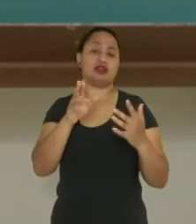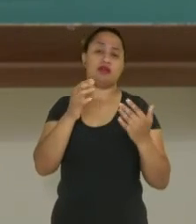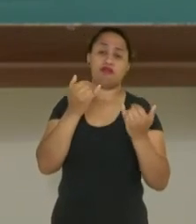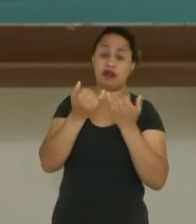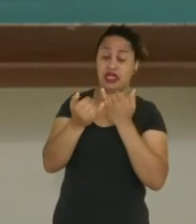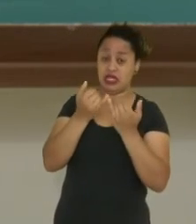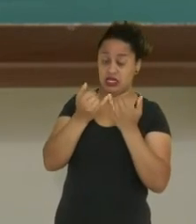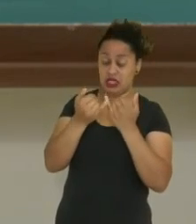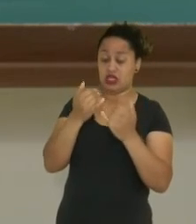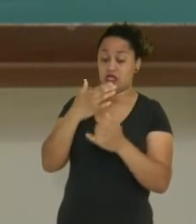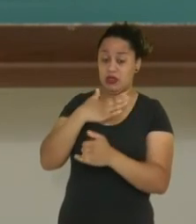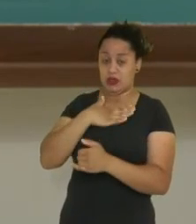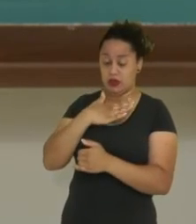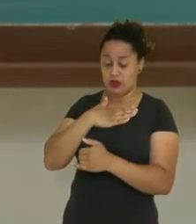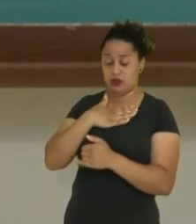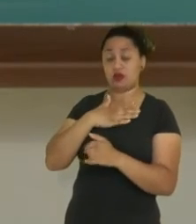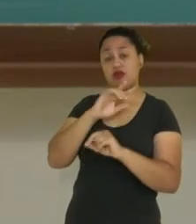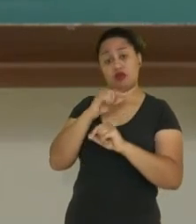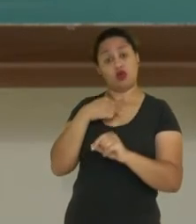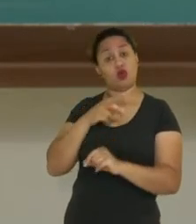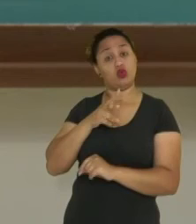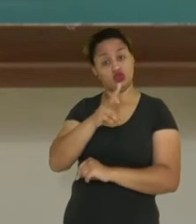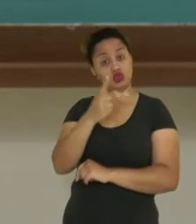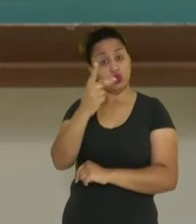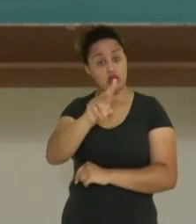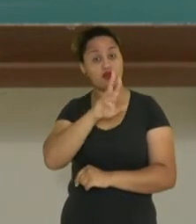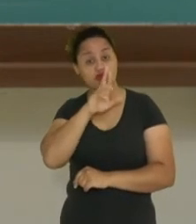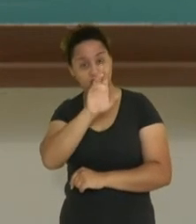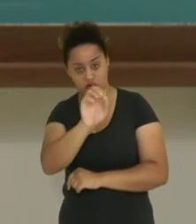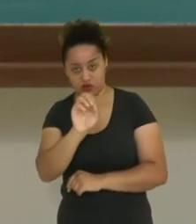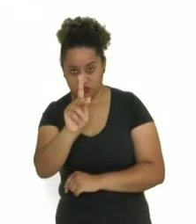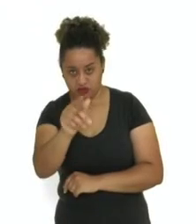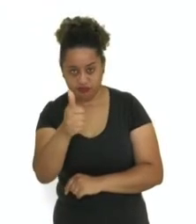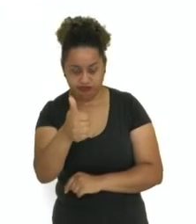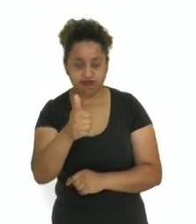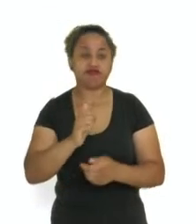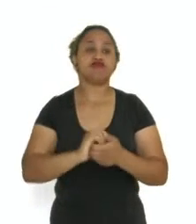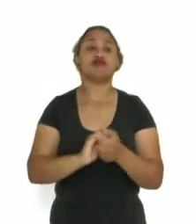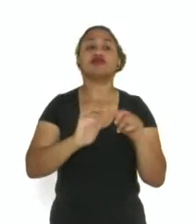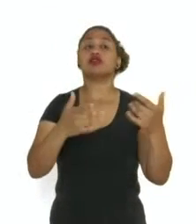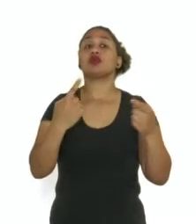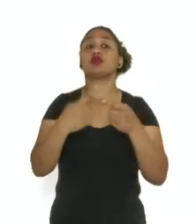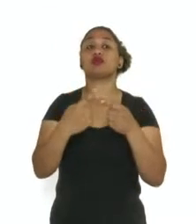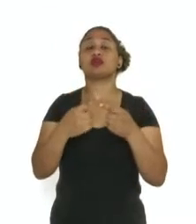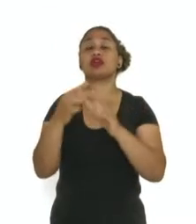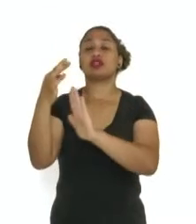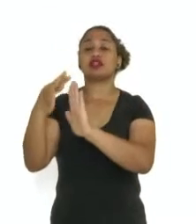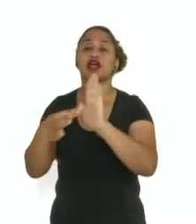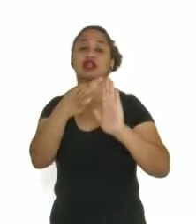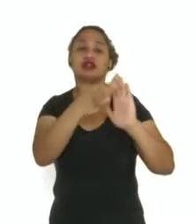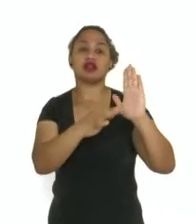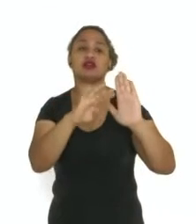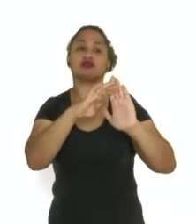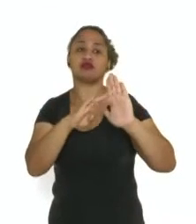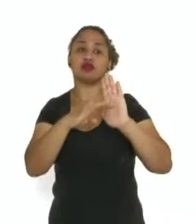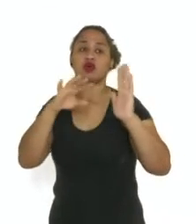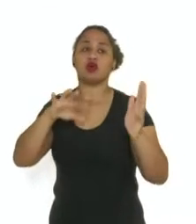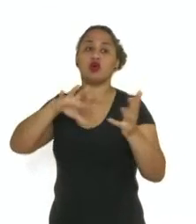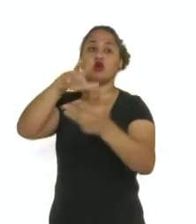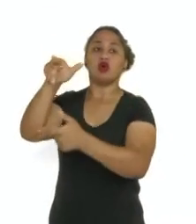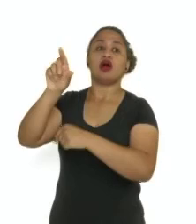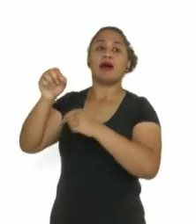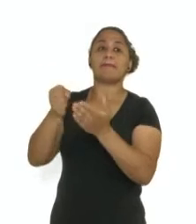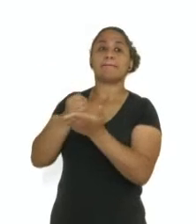sequência, está de acordo com a sua, mantenha a sua. Porque os textos normativos universais